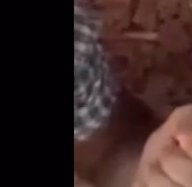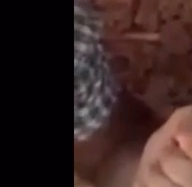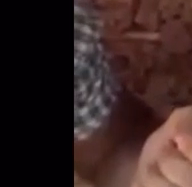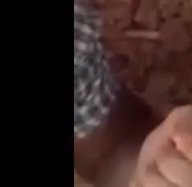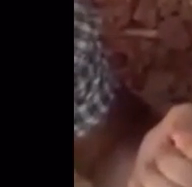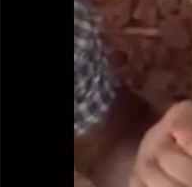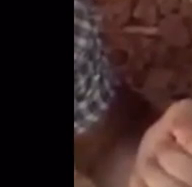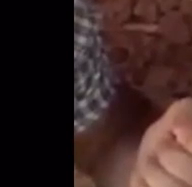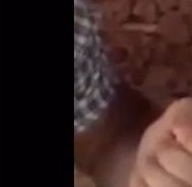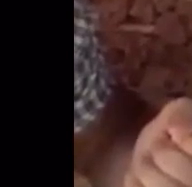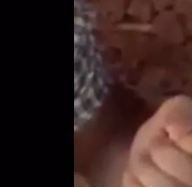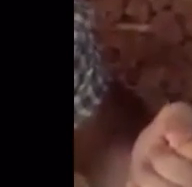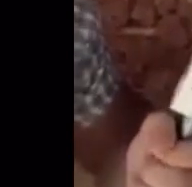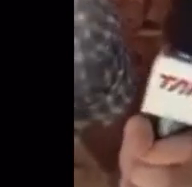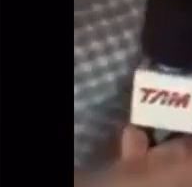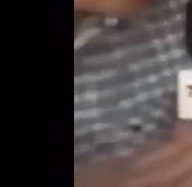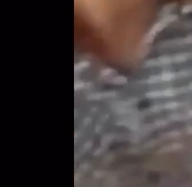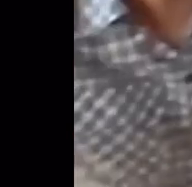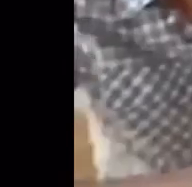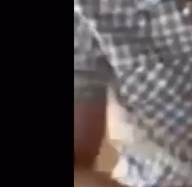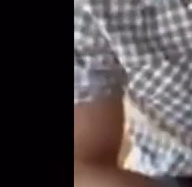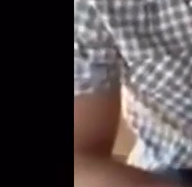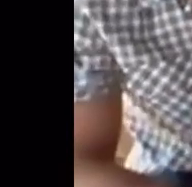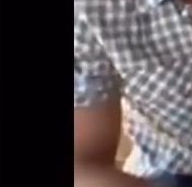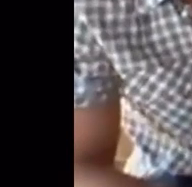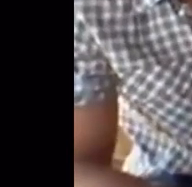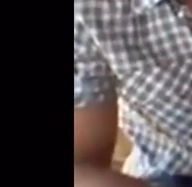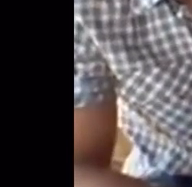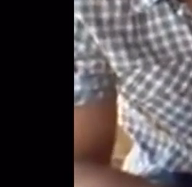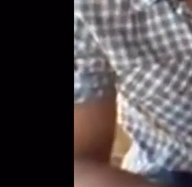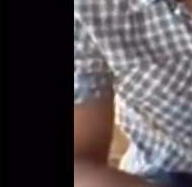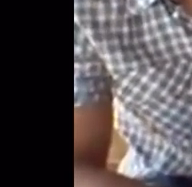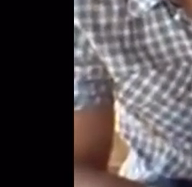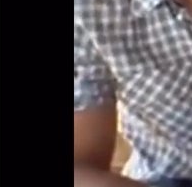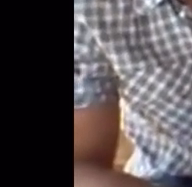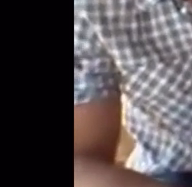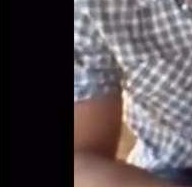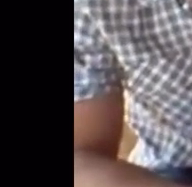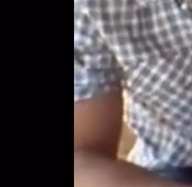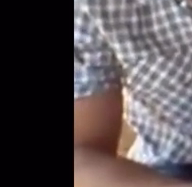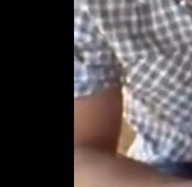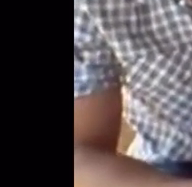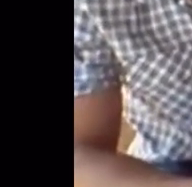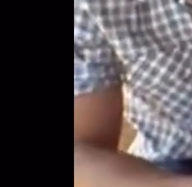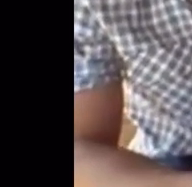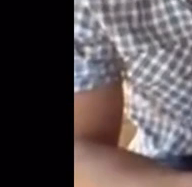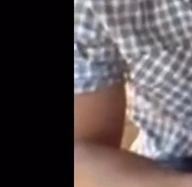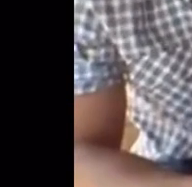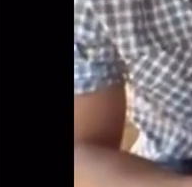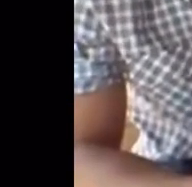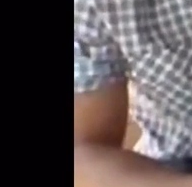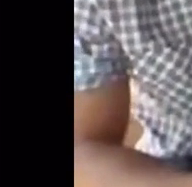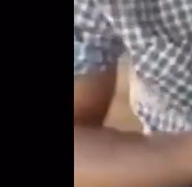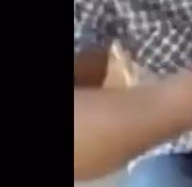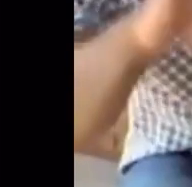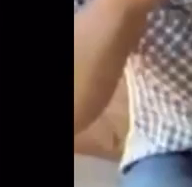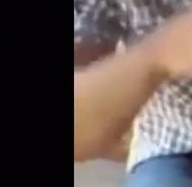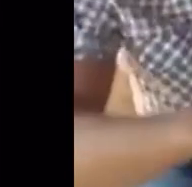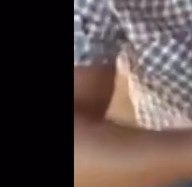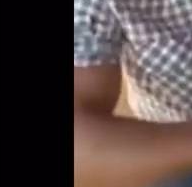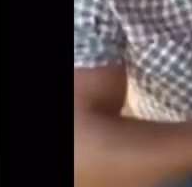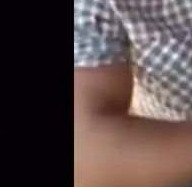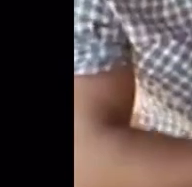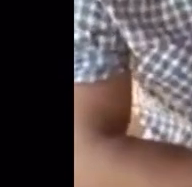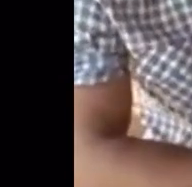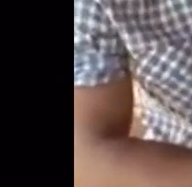com as músicas novas que a gente lança cada ano, né? Toca todo dia. Todo dia, praticamente. Todo dia tem dias que faz mais de um show. De